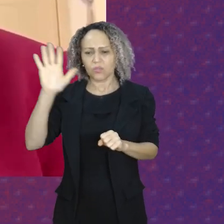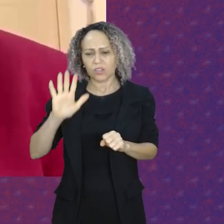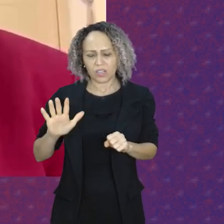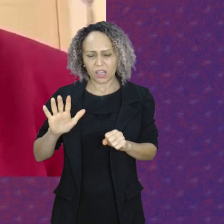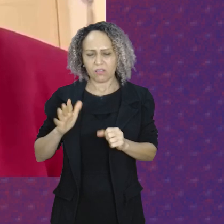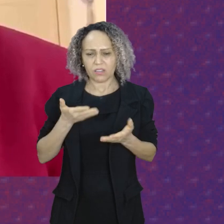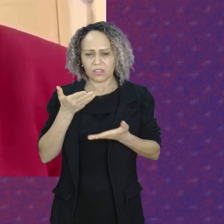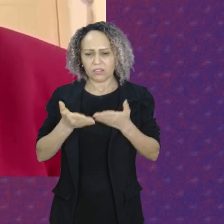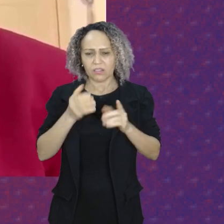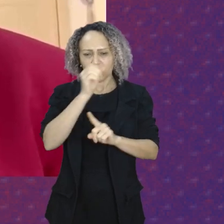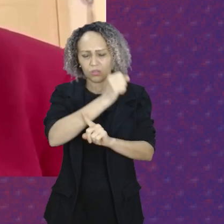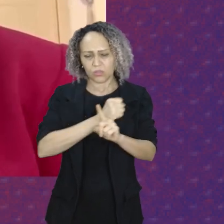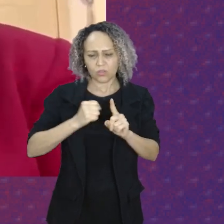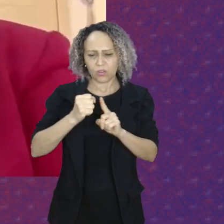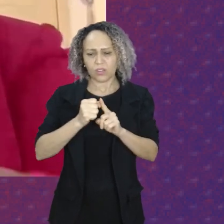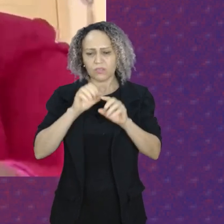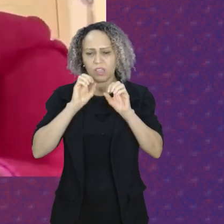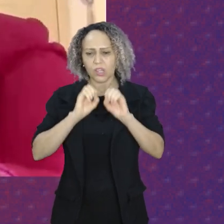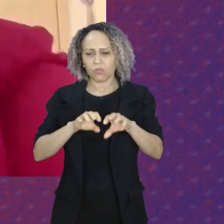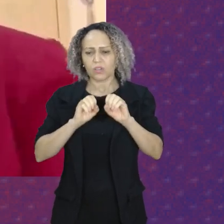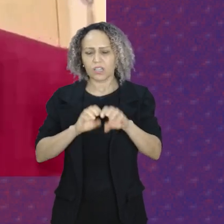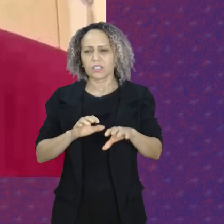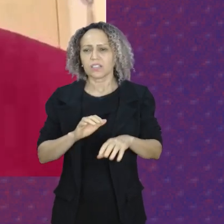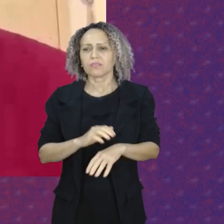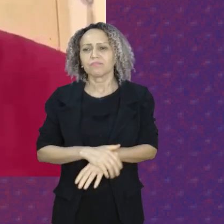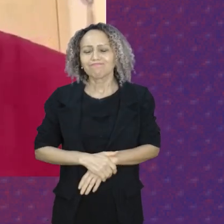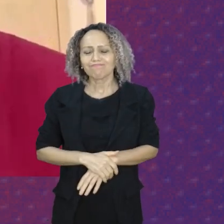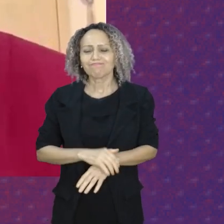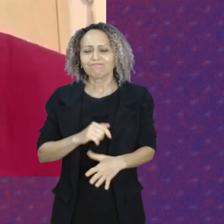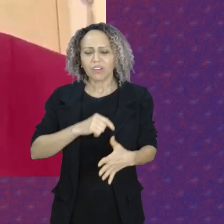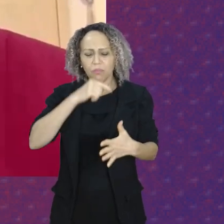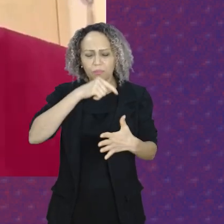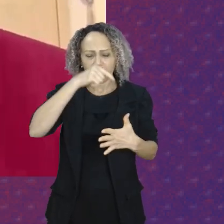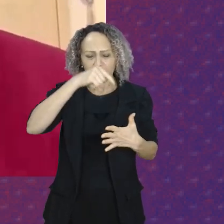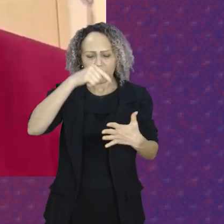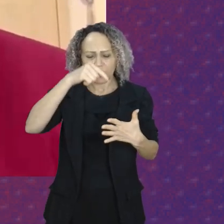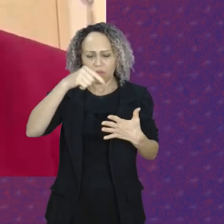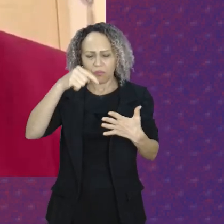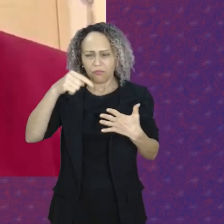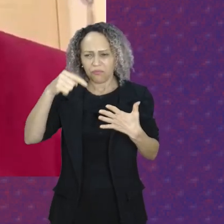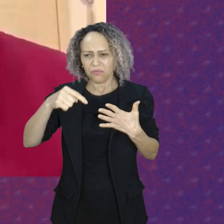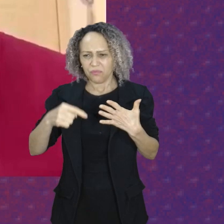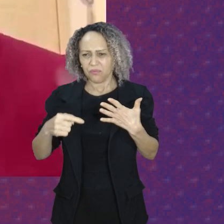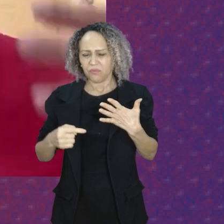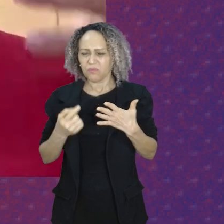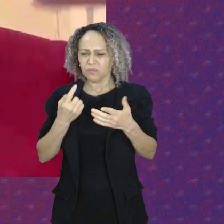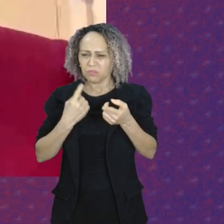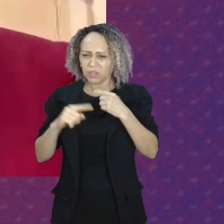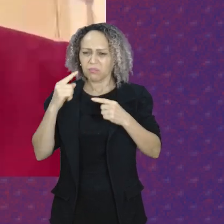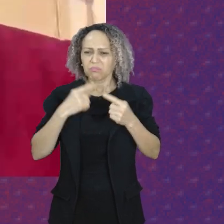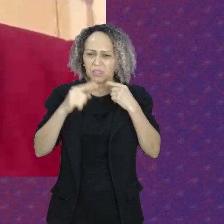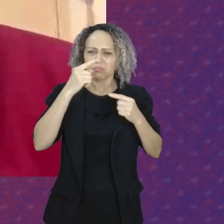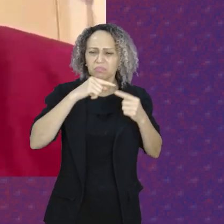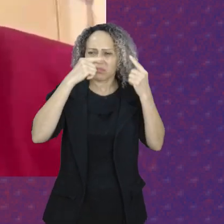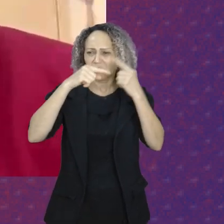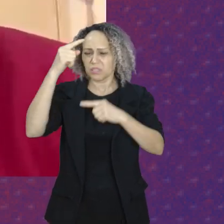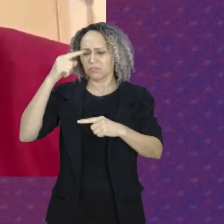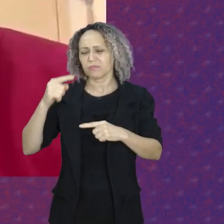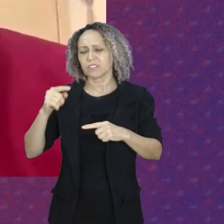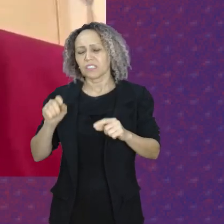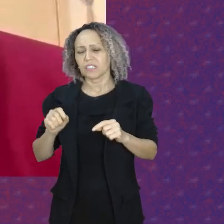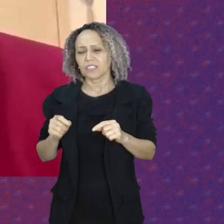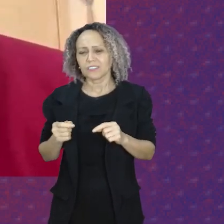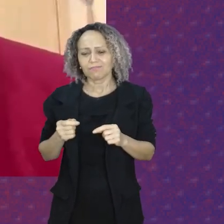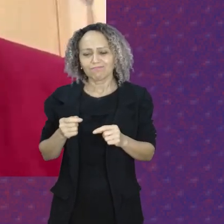Socioeducativo, SINASE. Então, foram, assim, profundas alterações nas políticas públicas, na relação